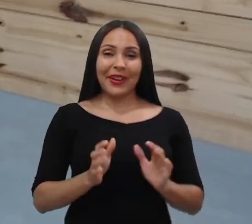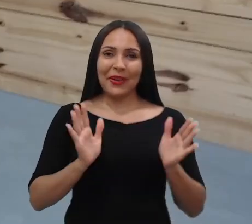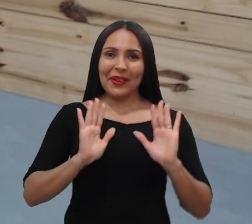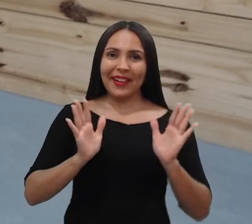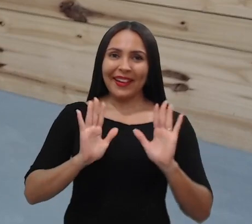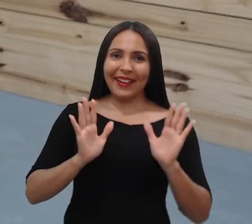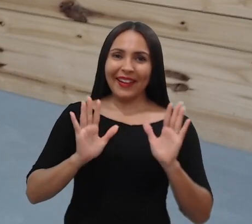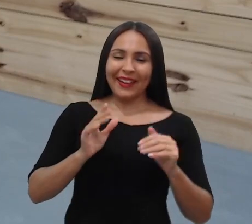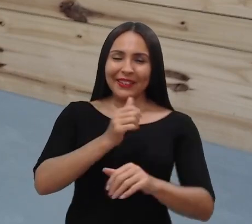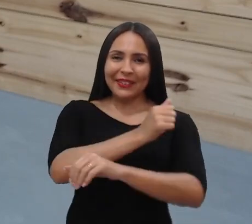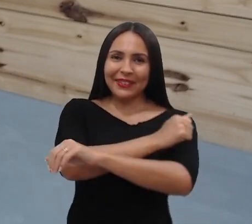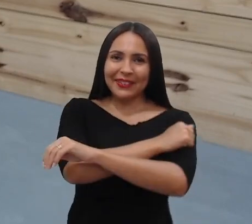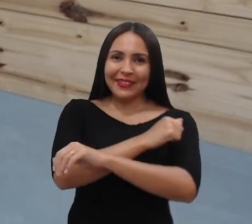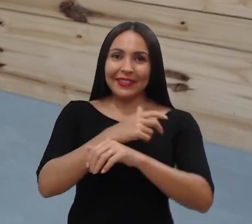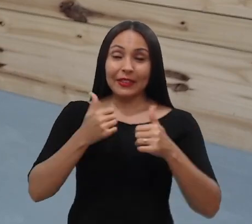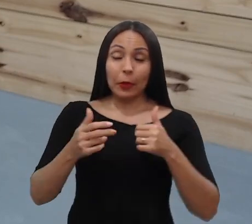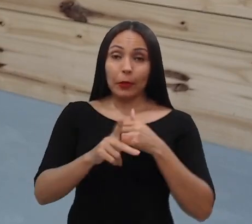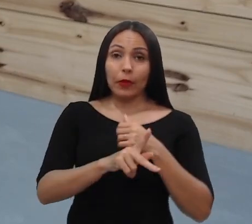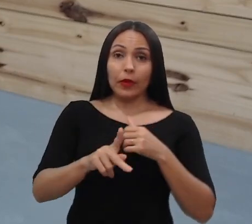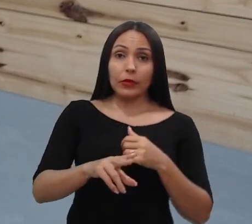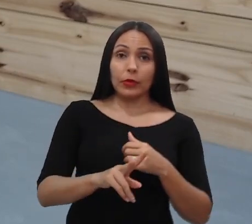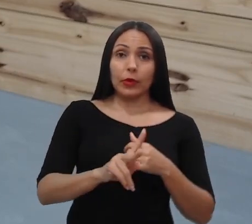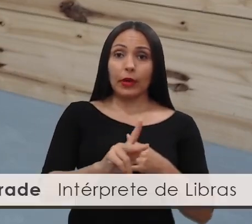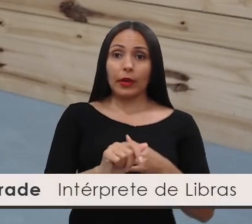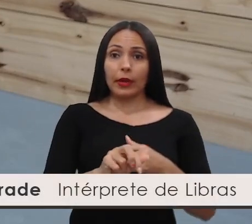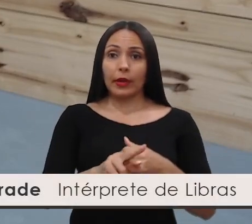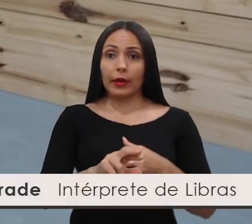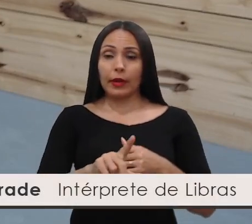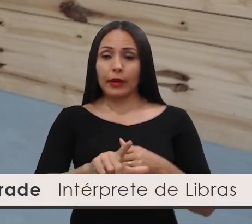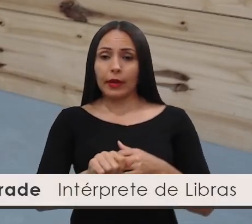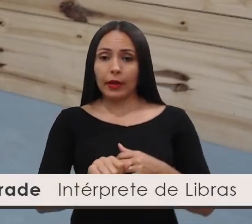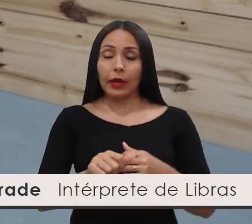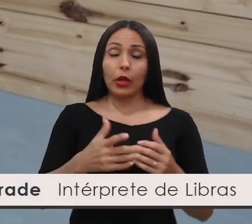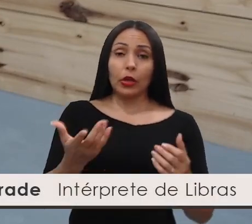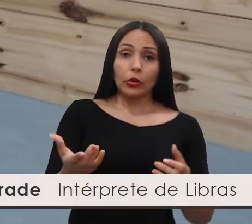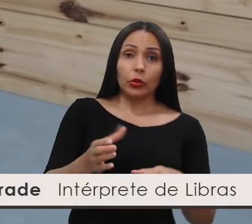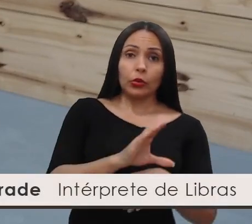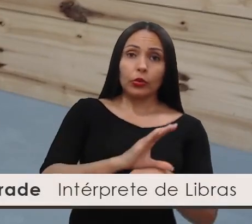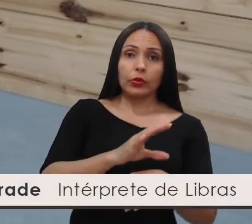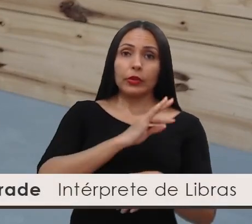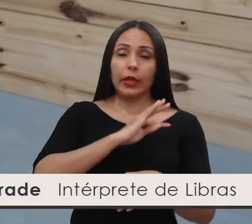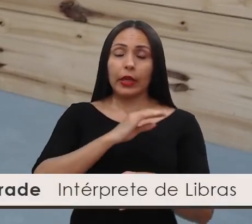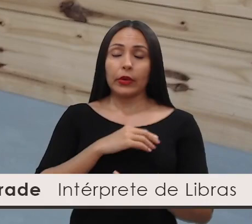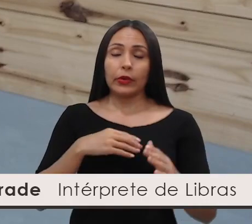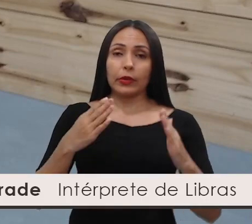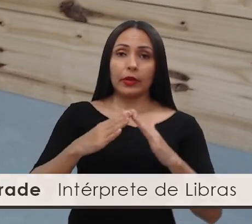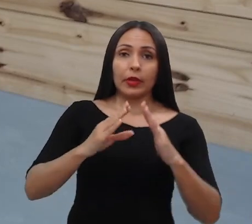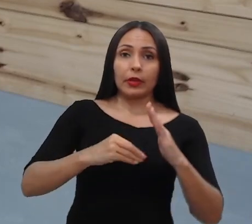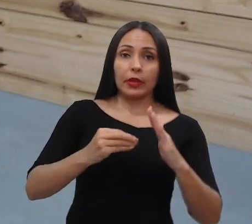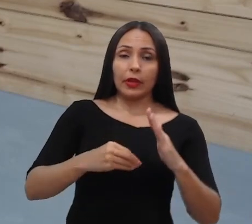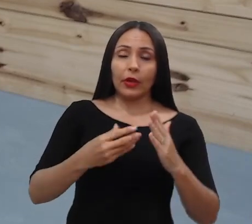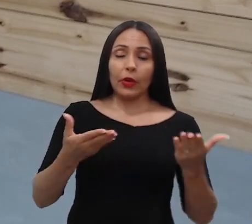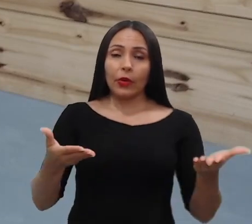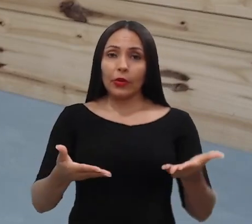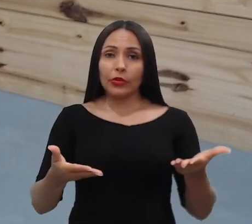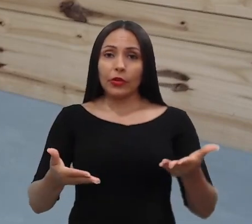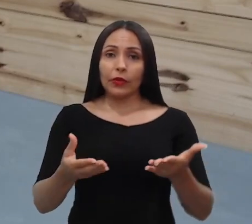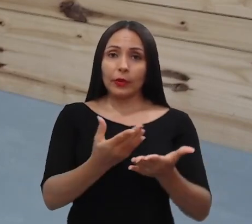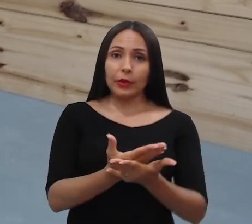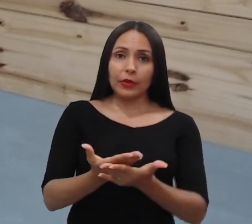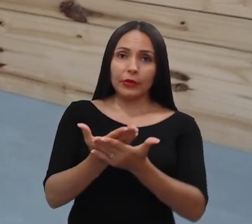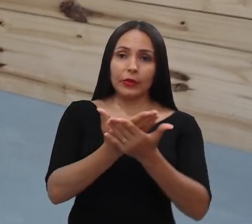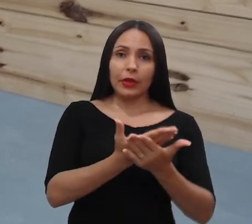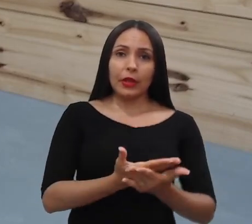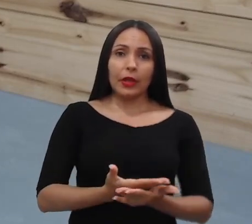Olá, caros estudantes, sou a professora Carla Simonetti, do curso técnico de Design de Interiores. Hoje vamos estudar